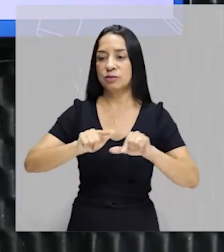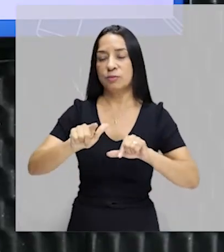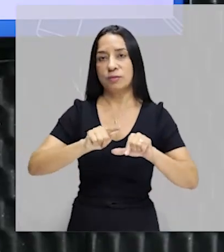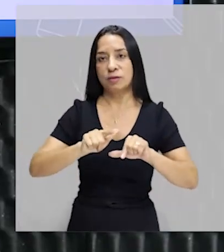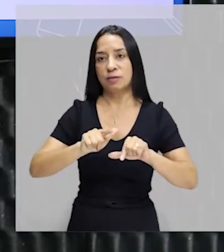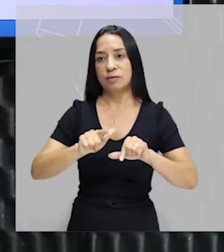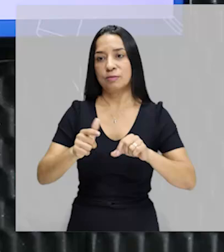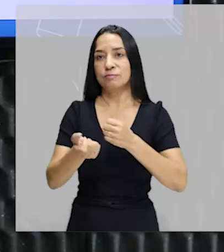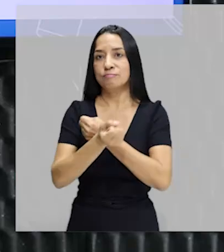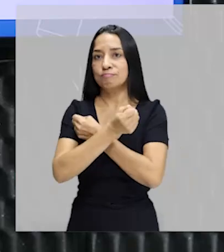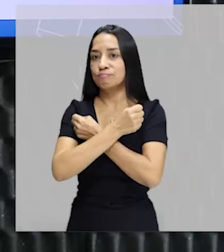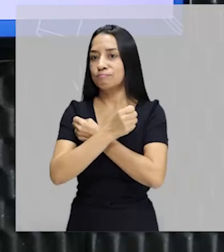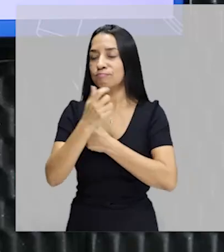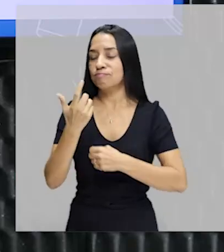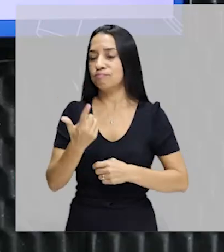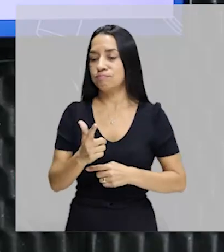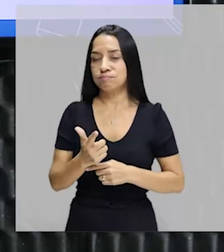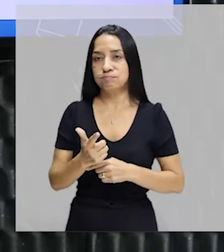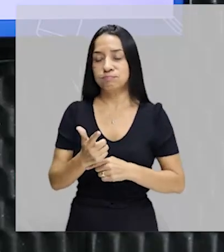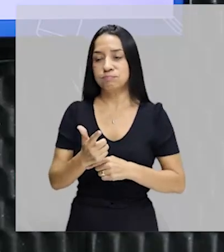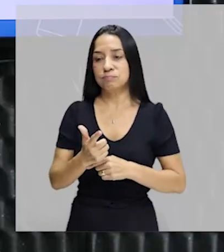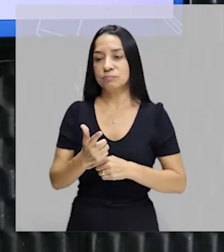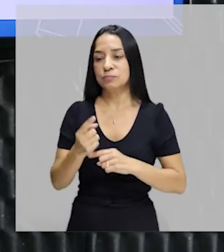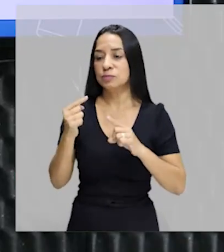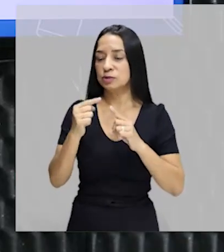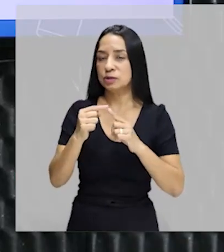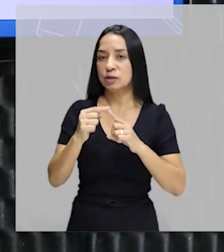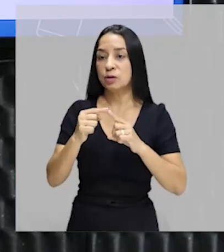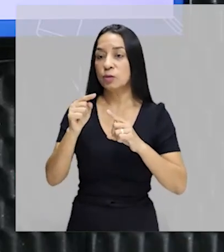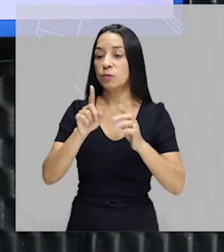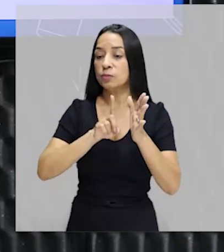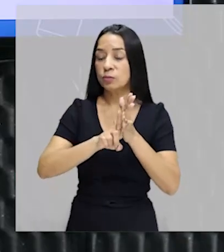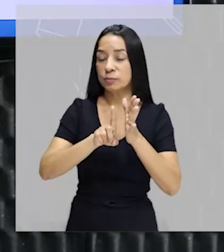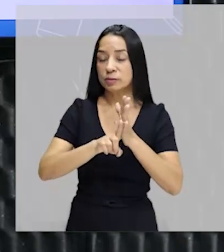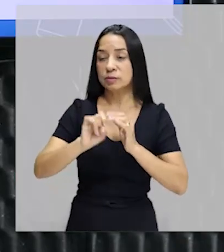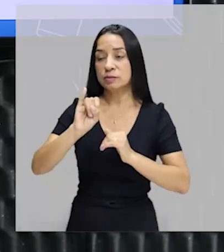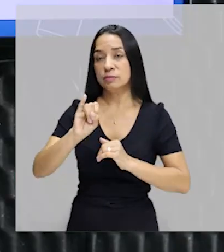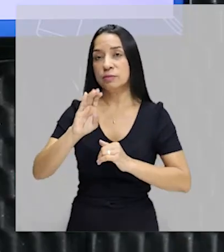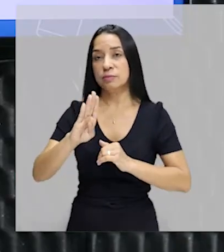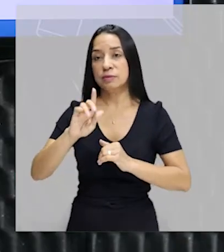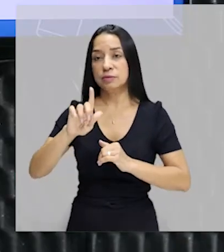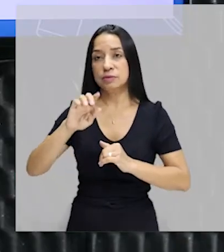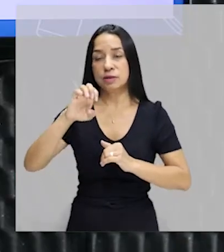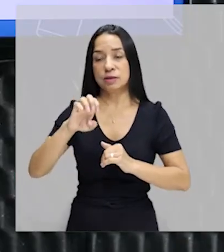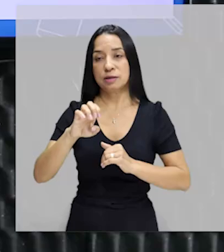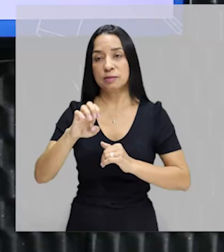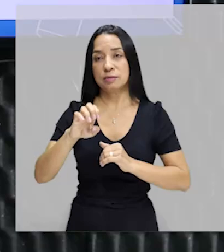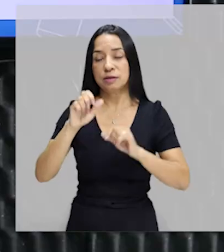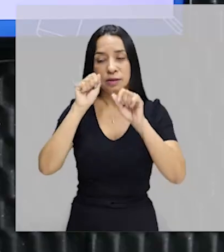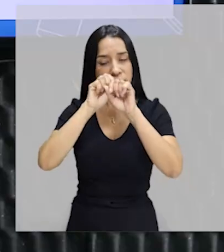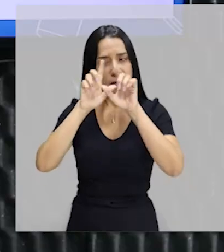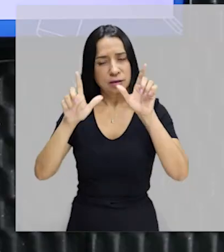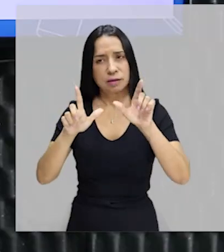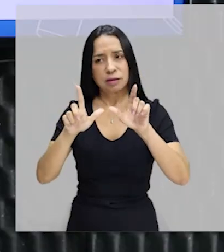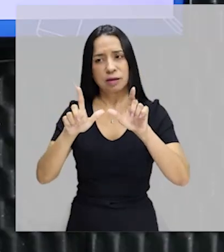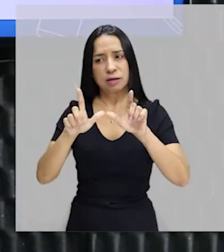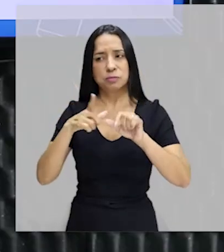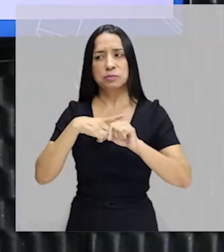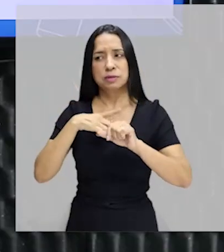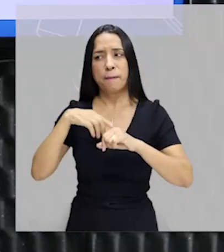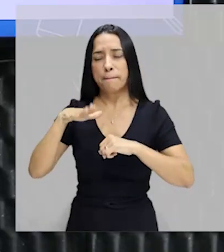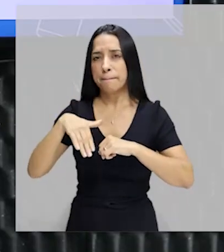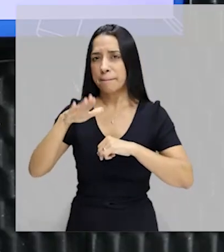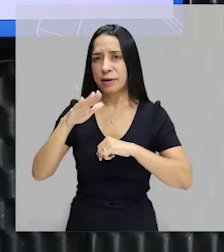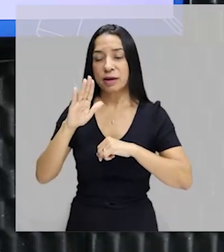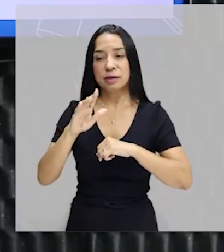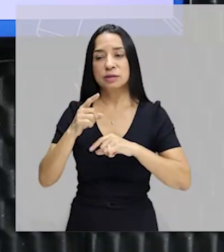estimativas oficiais do IBGE. É provável que se tenha muito mais, porque